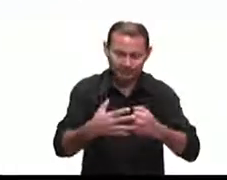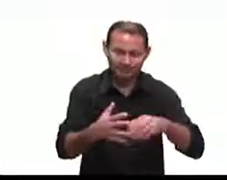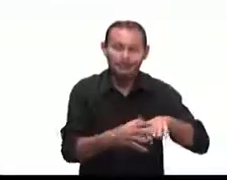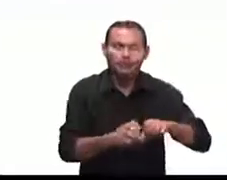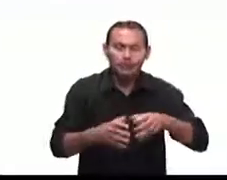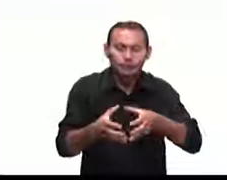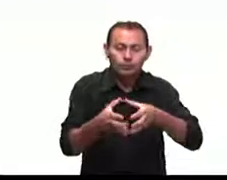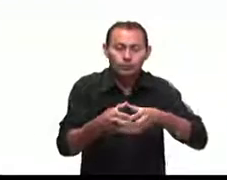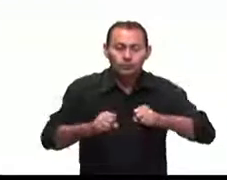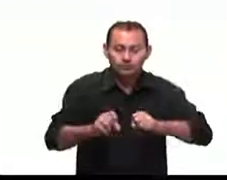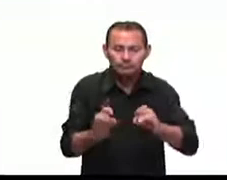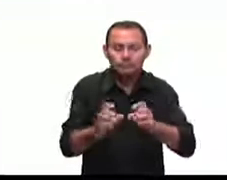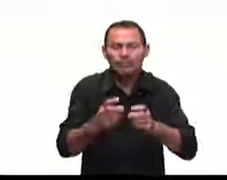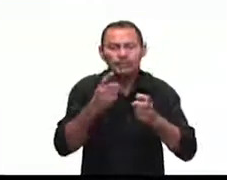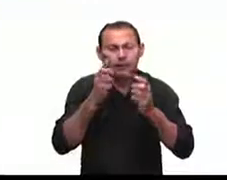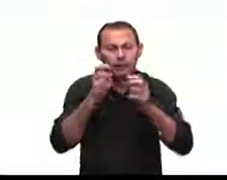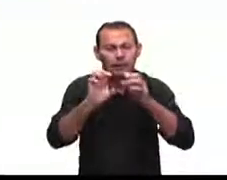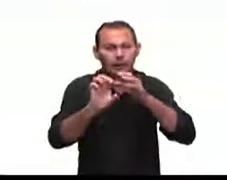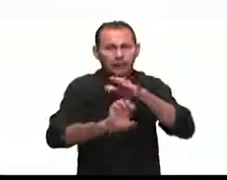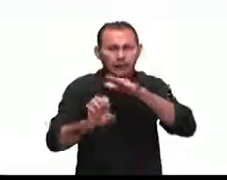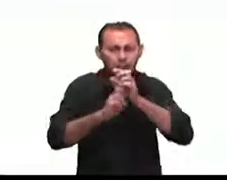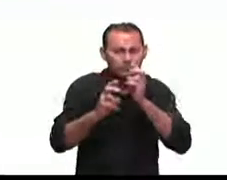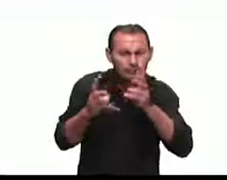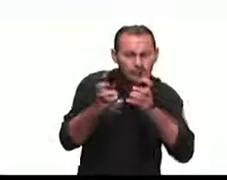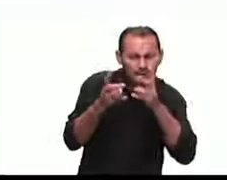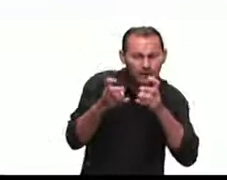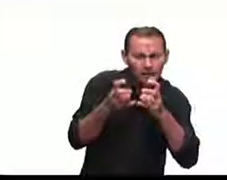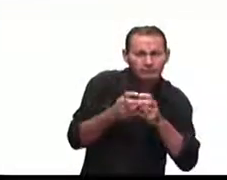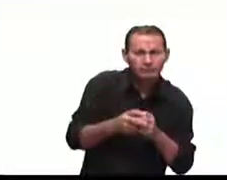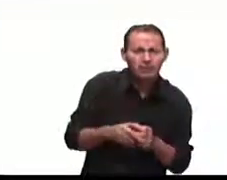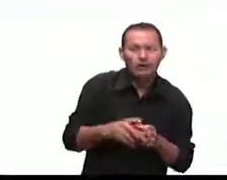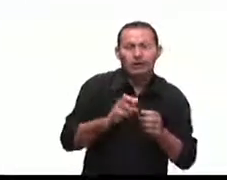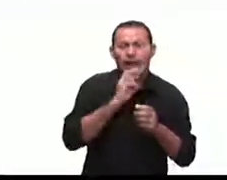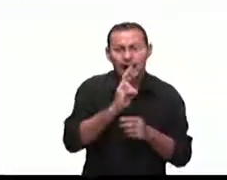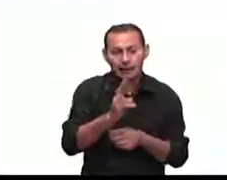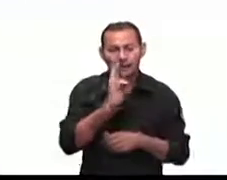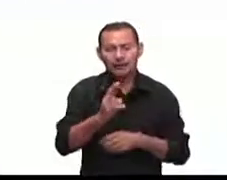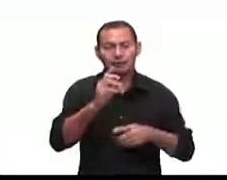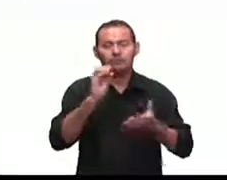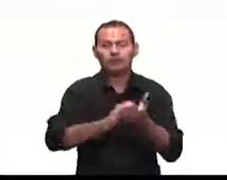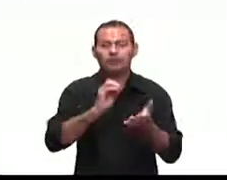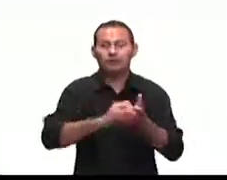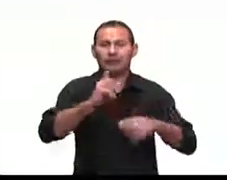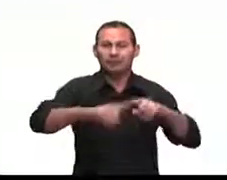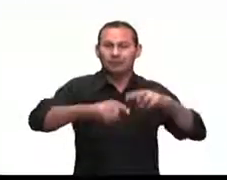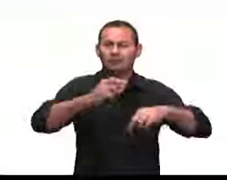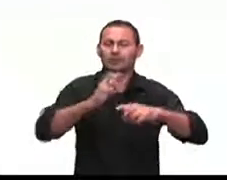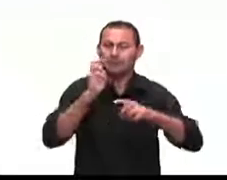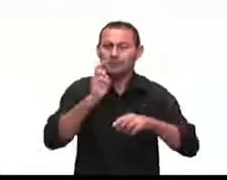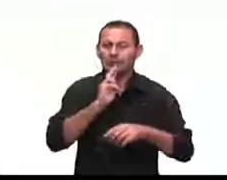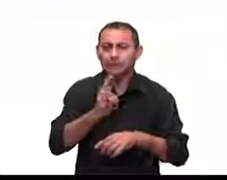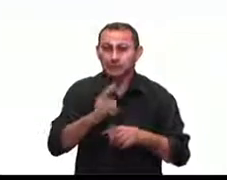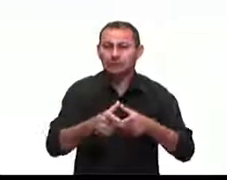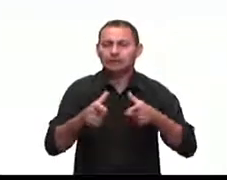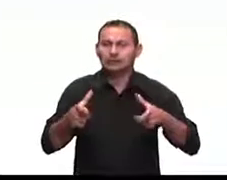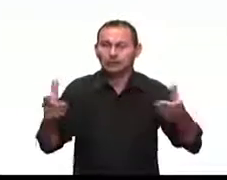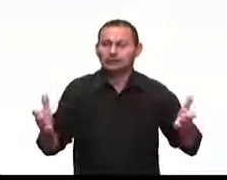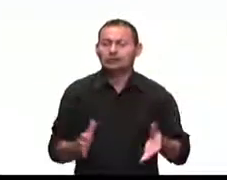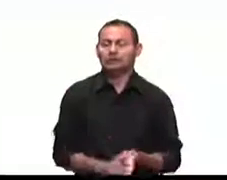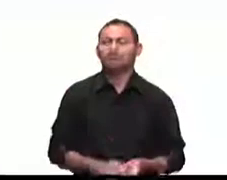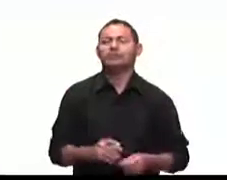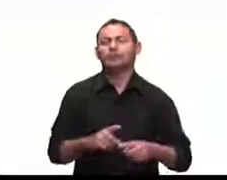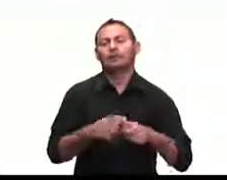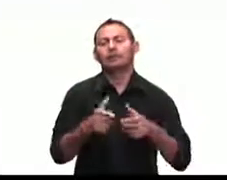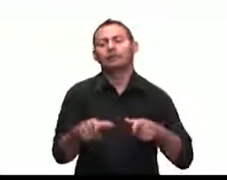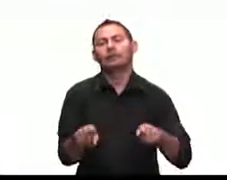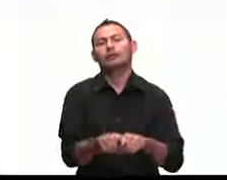percebendo que o nível de reclamações por falta de produtos está aumentando, assim como também vem aumentando